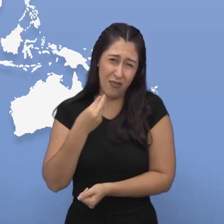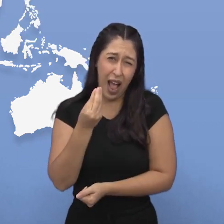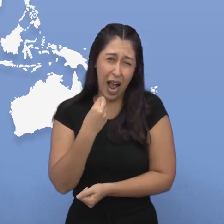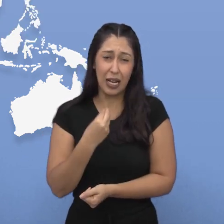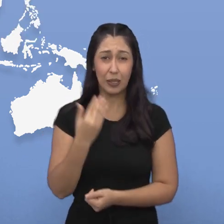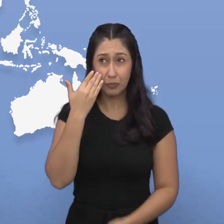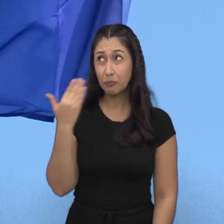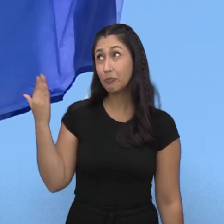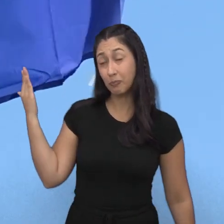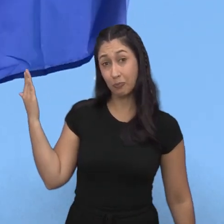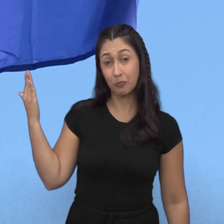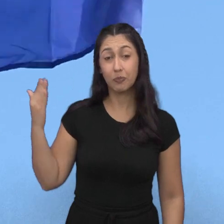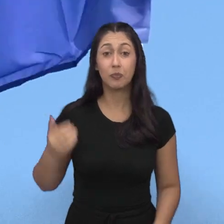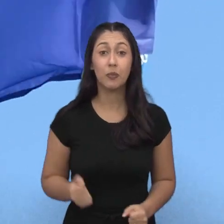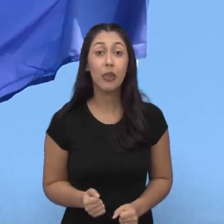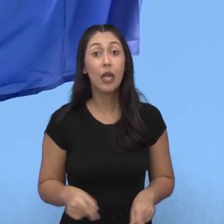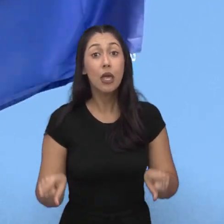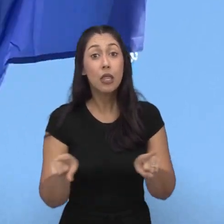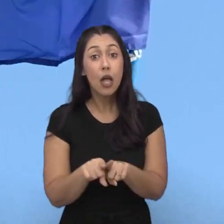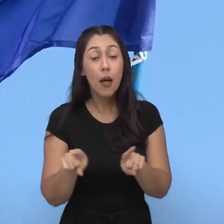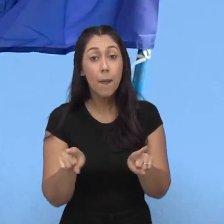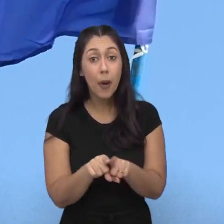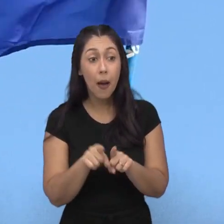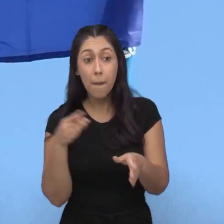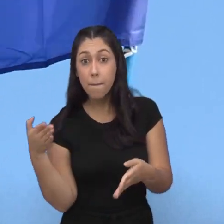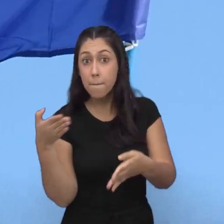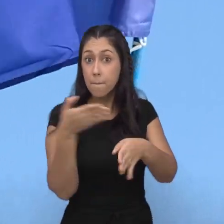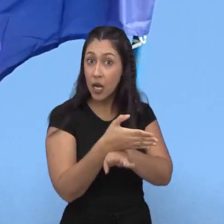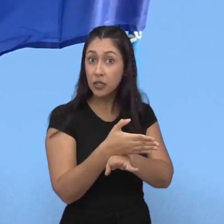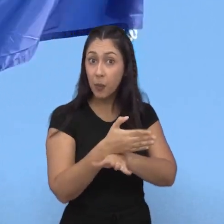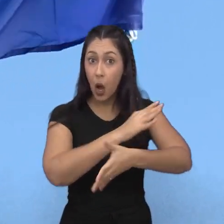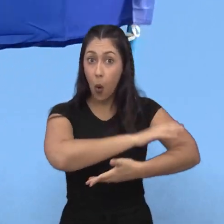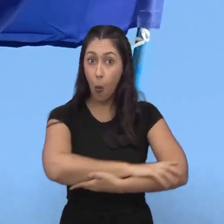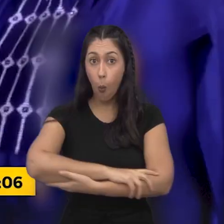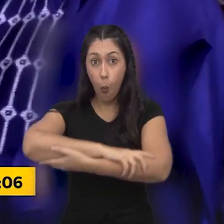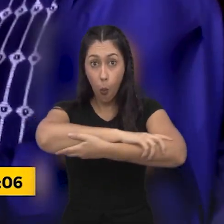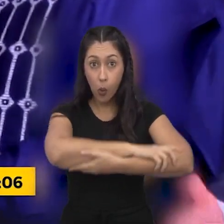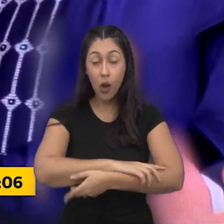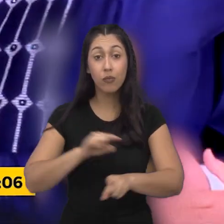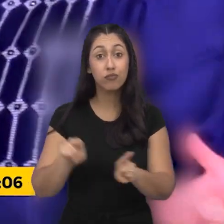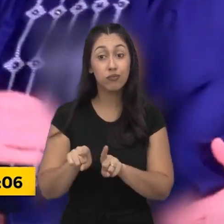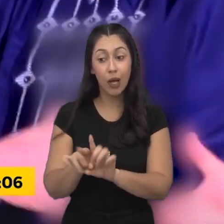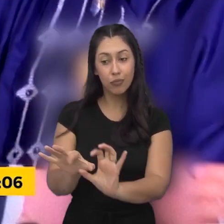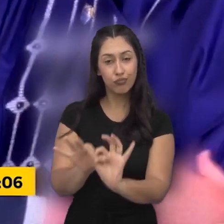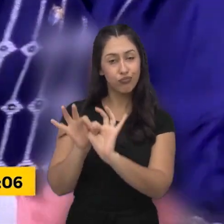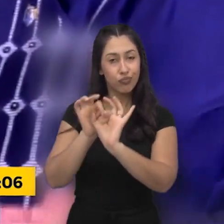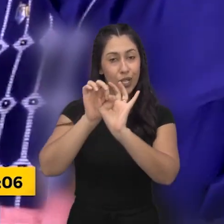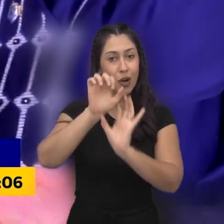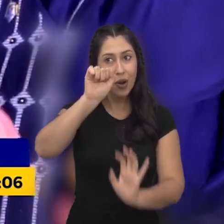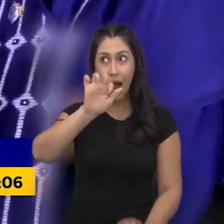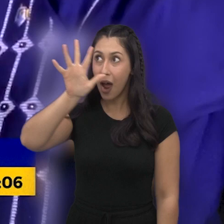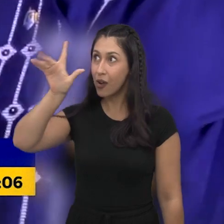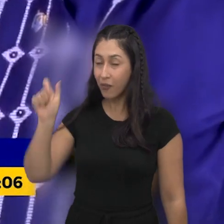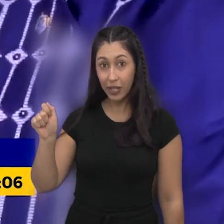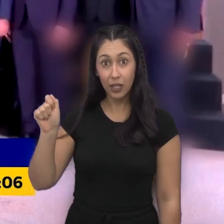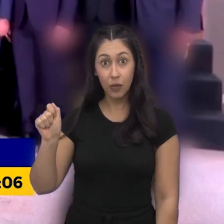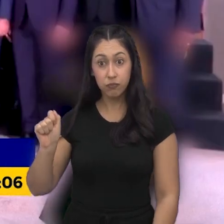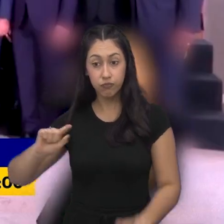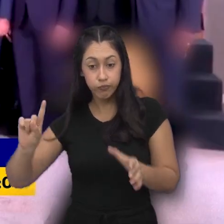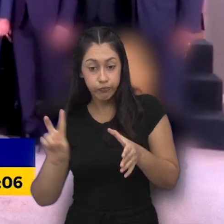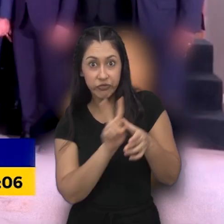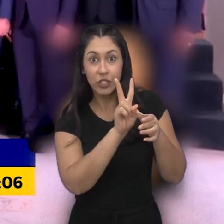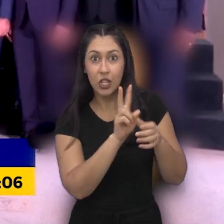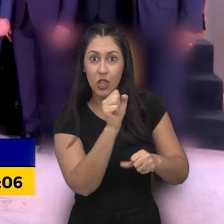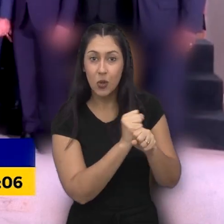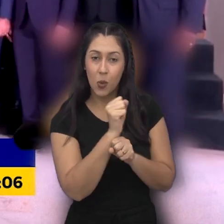e Argentina. Também fazem parte deste grupo a União Europeia e a União Africana, que foi incluída ao